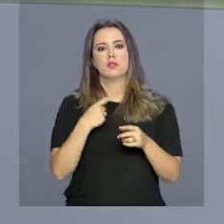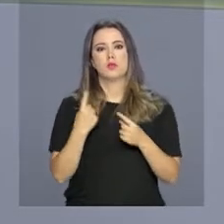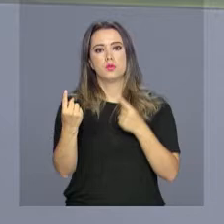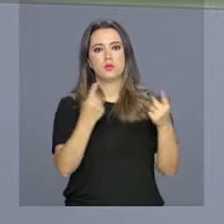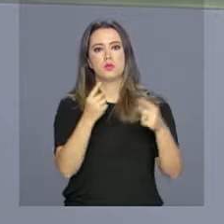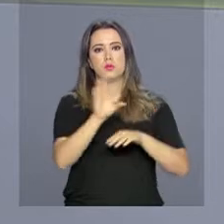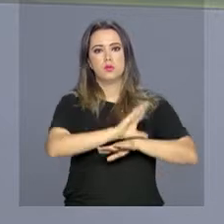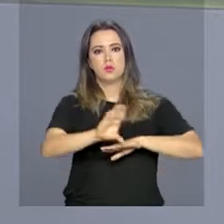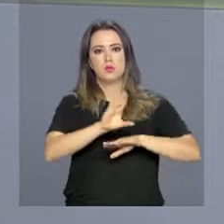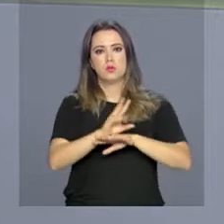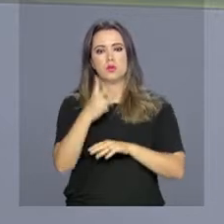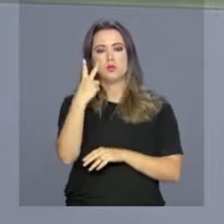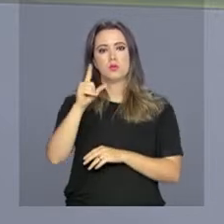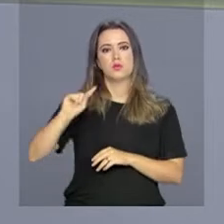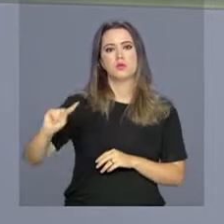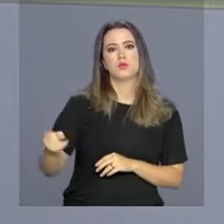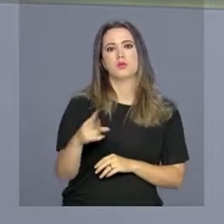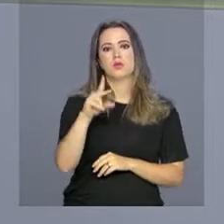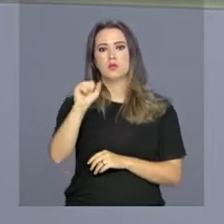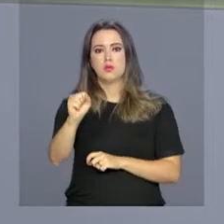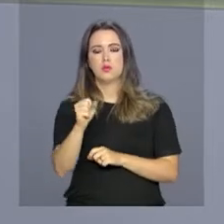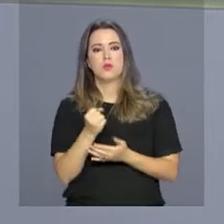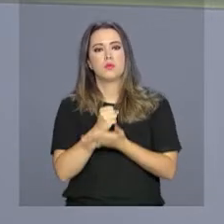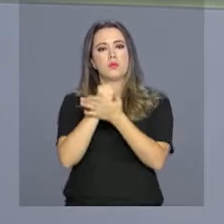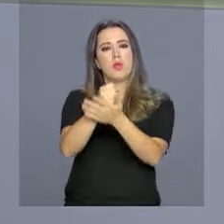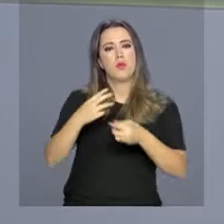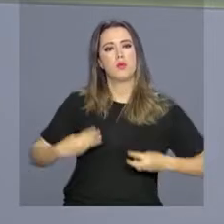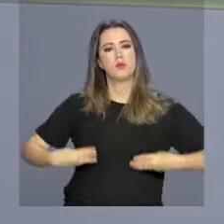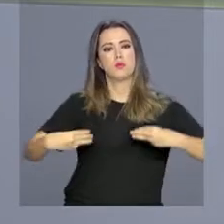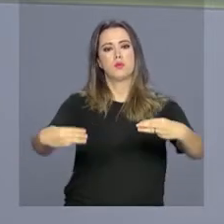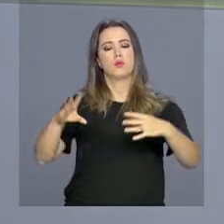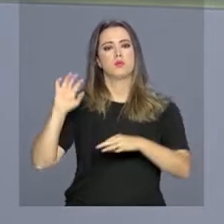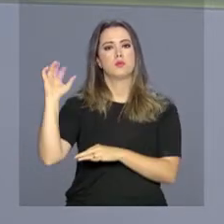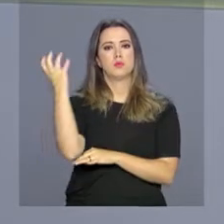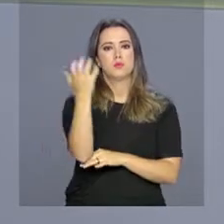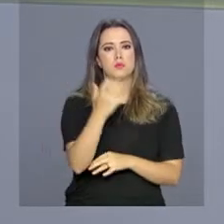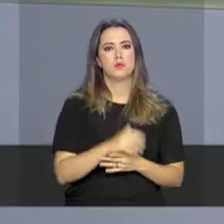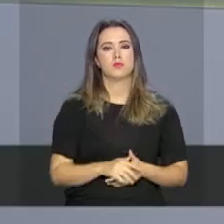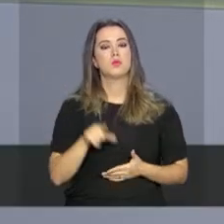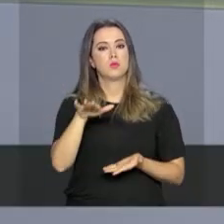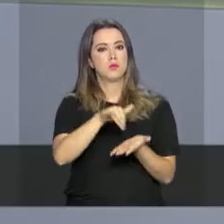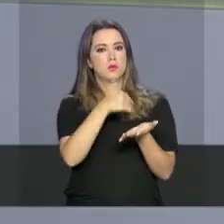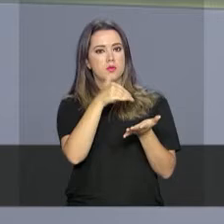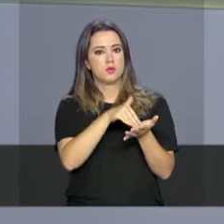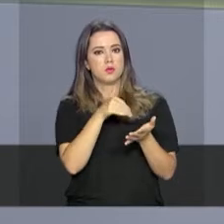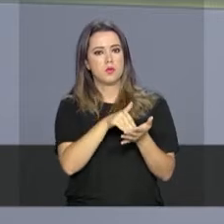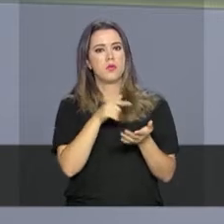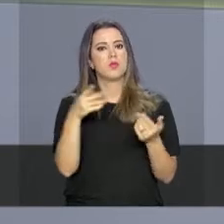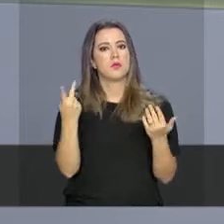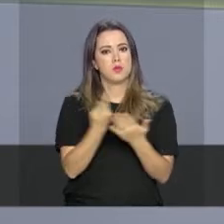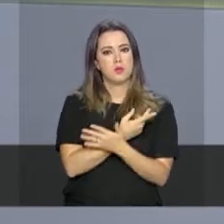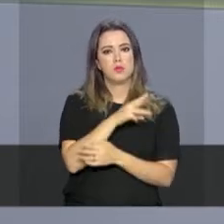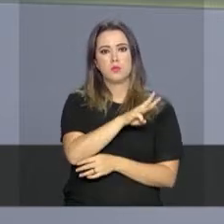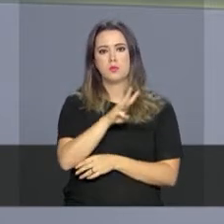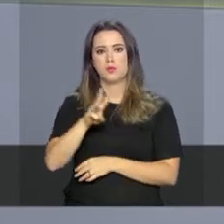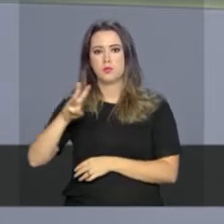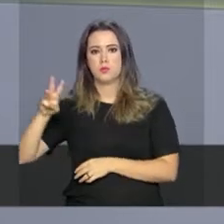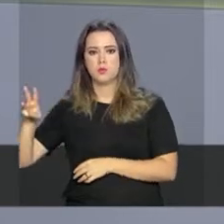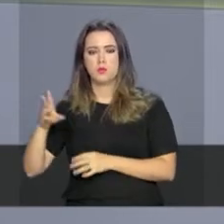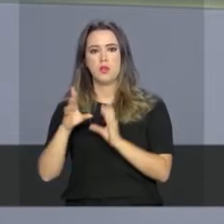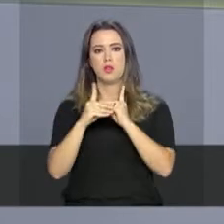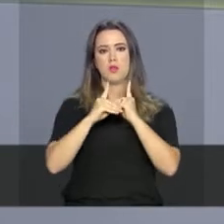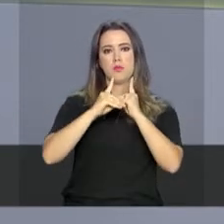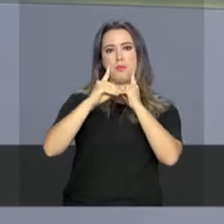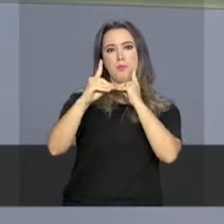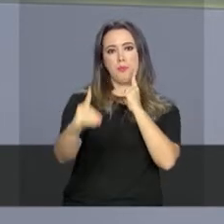cada curso, tem 2.000 vagas e são oferecidos pelo Ministério do Meio Ambiente. As inscrições podem ser feitas pela página de ensino